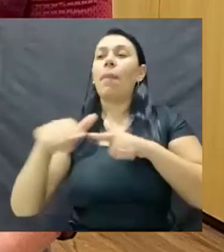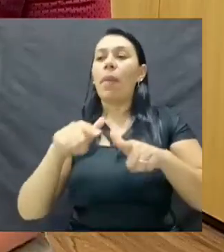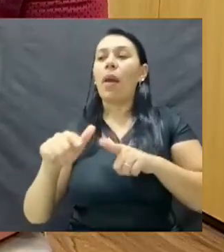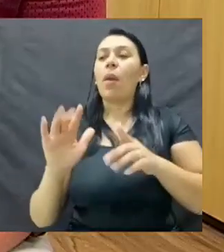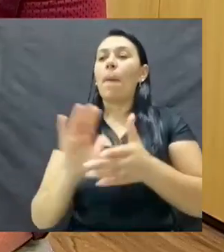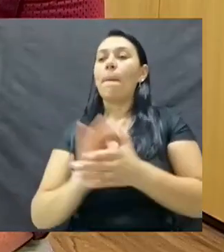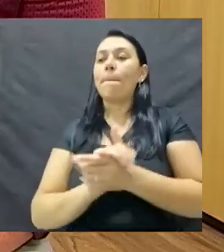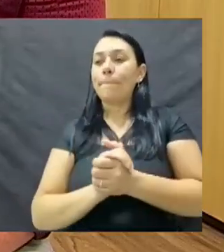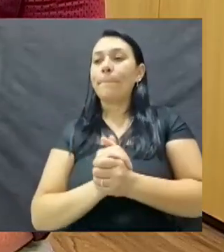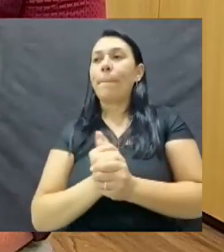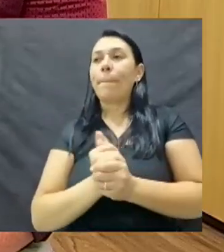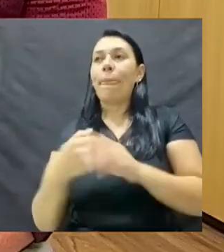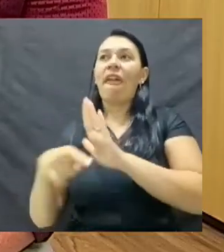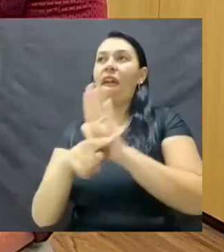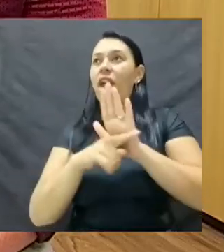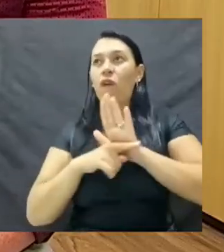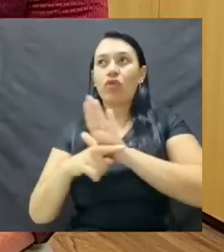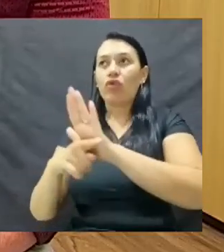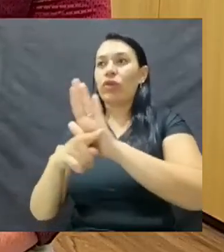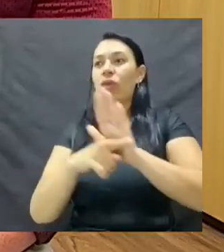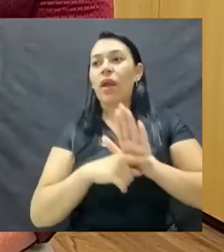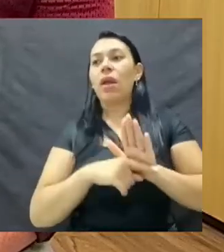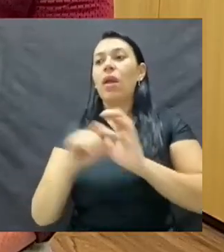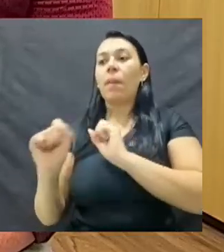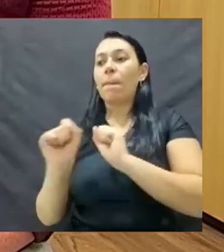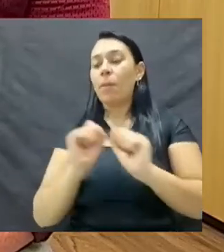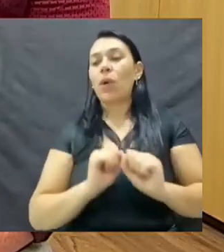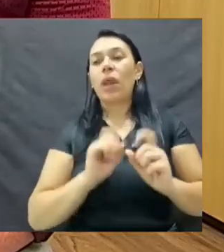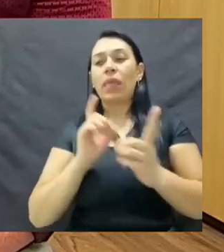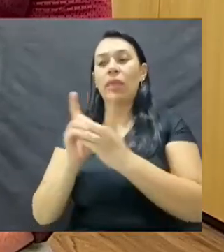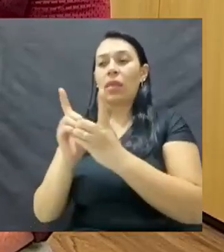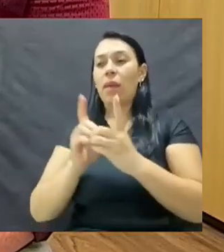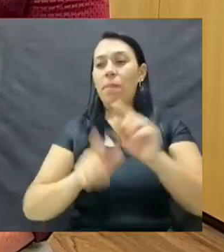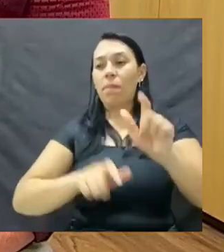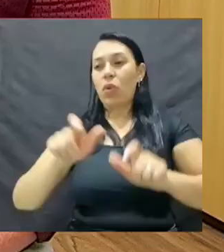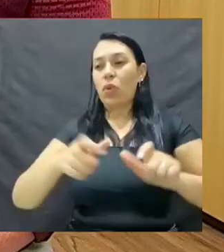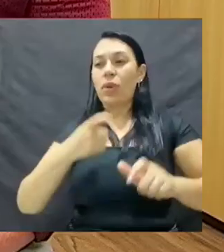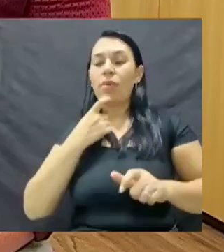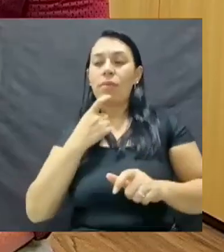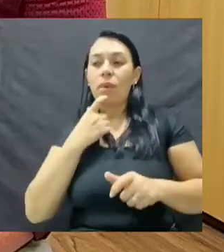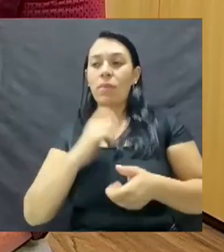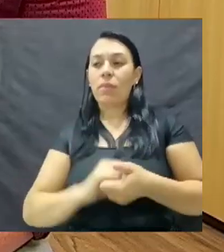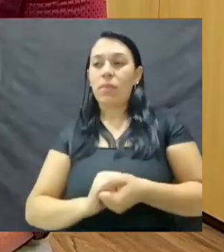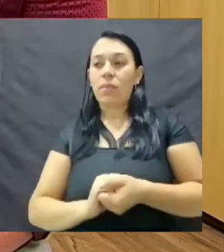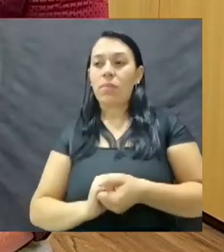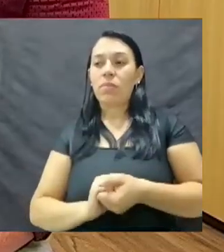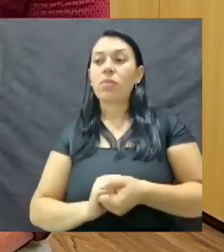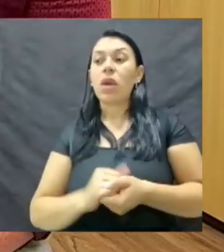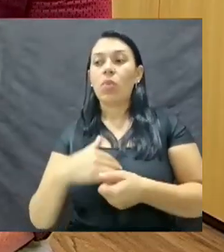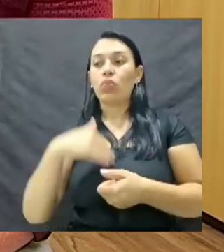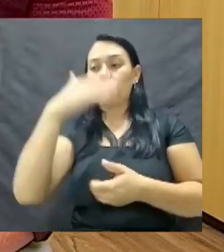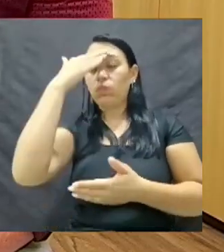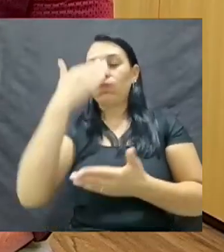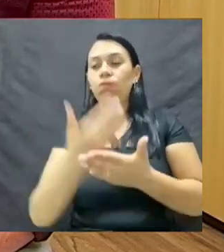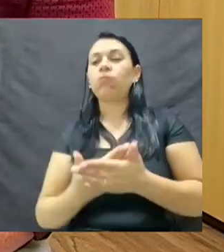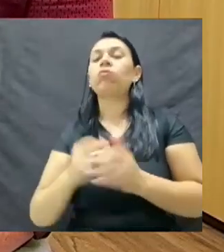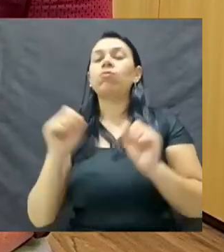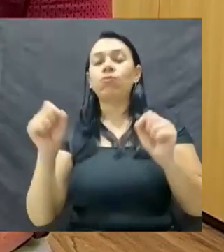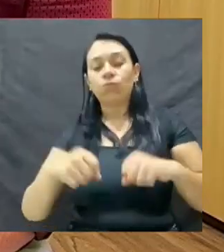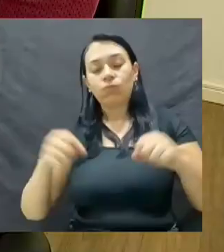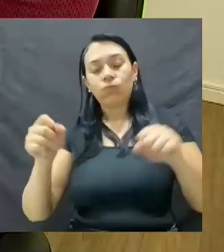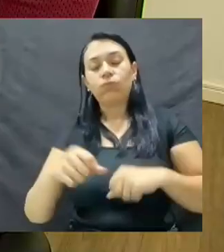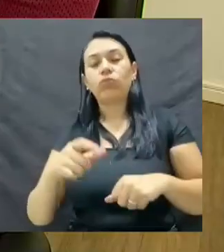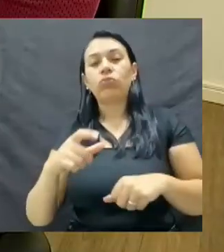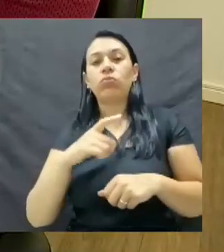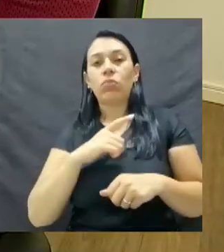auxiliá-los para que eles possam atender essa população de Campinas. Eu acredito que sim, sabe, que isso